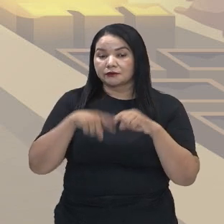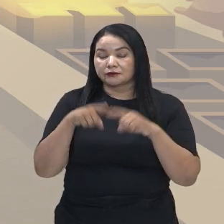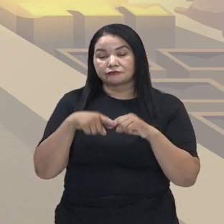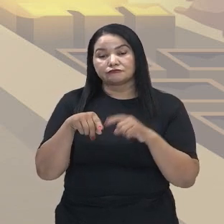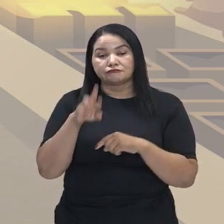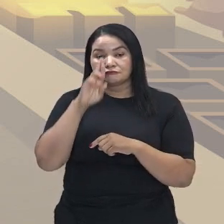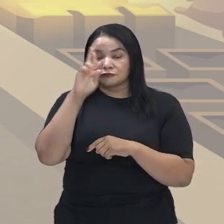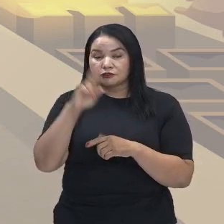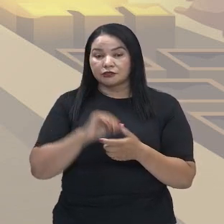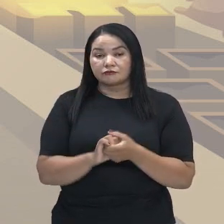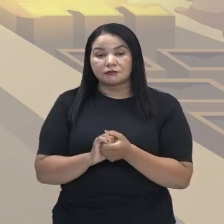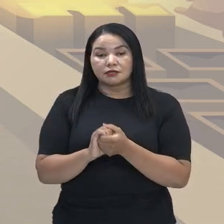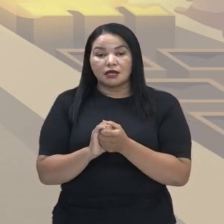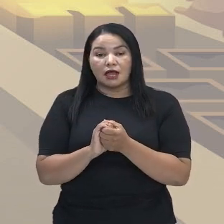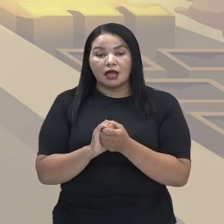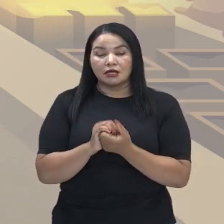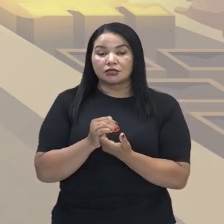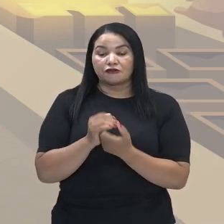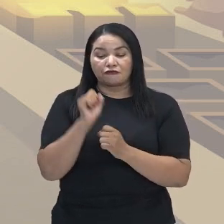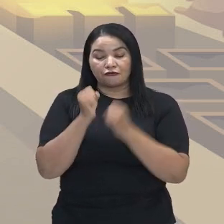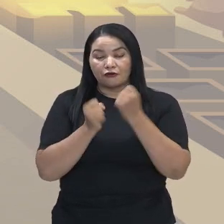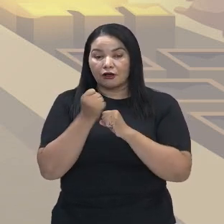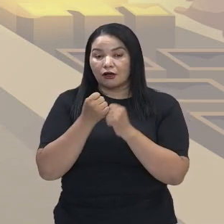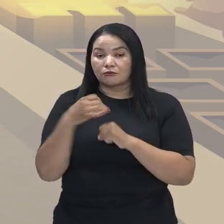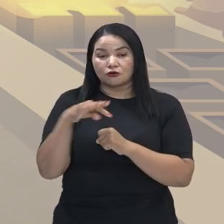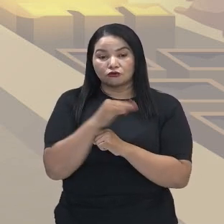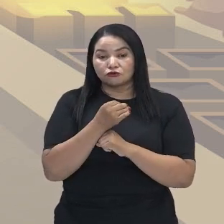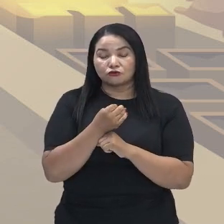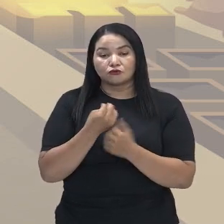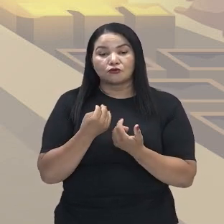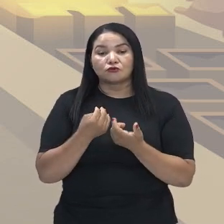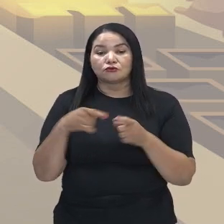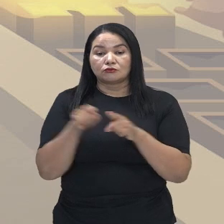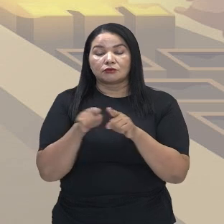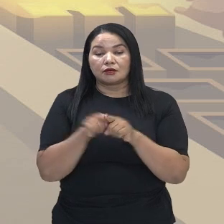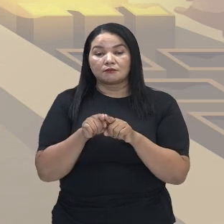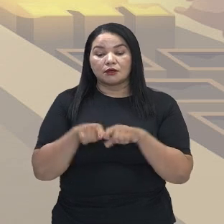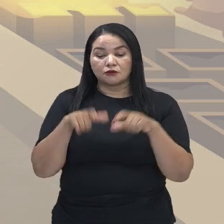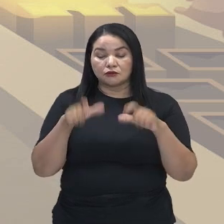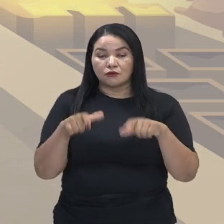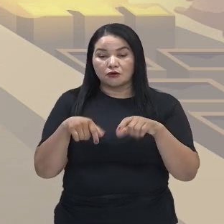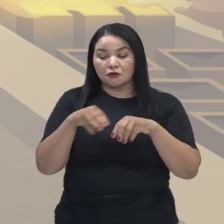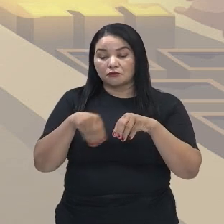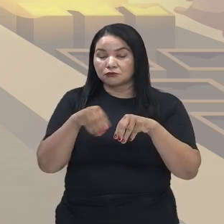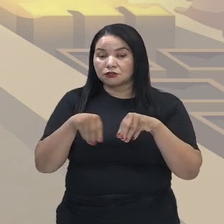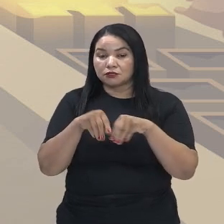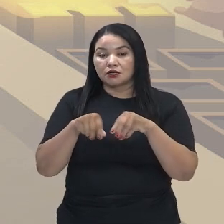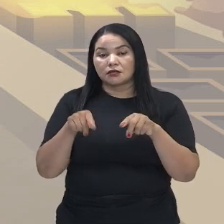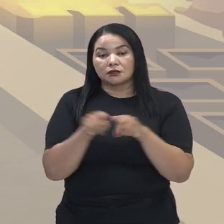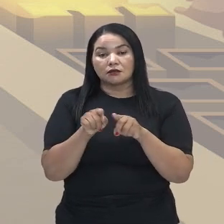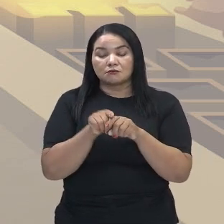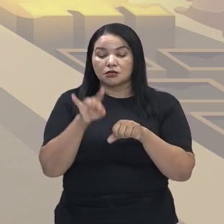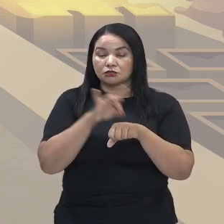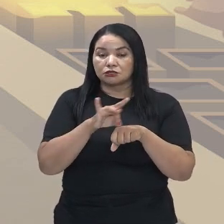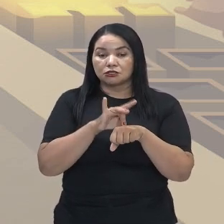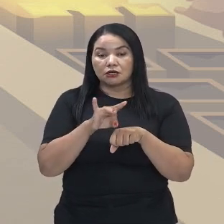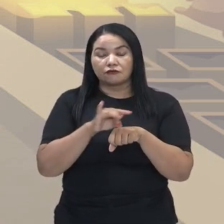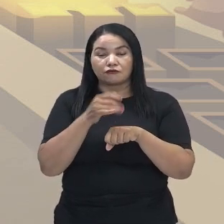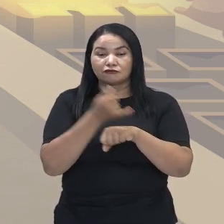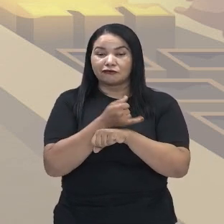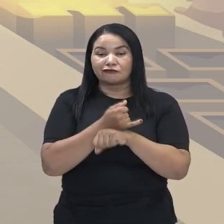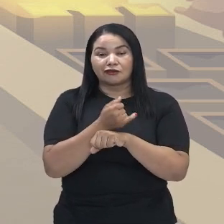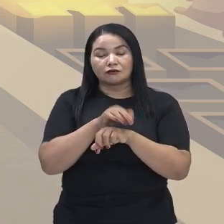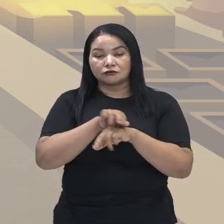é o dono das fábricas, ele é o dono das reservas de minério, de ferro, de carvão mineral.